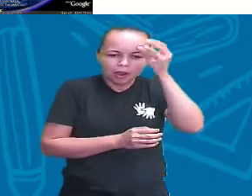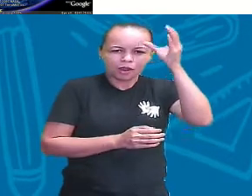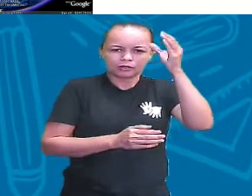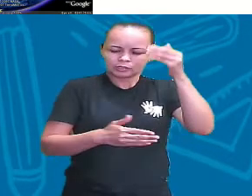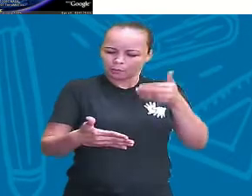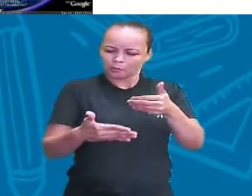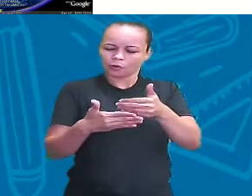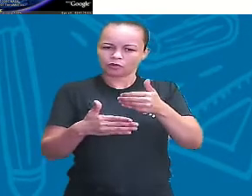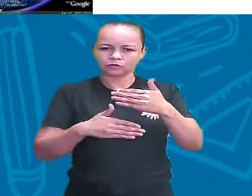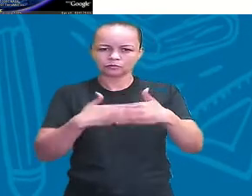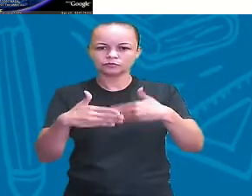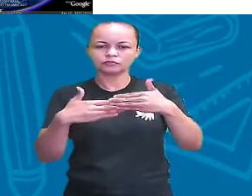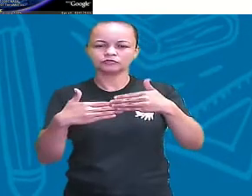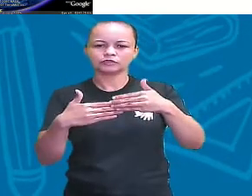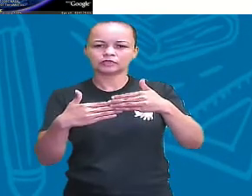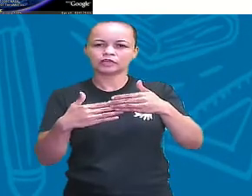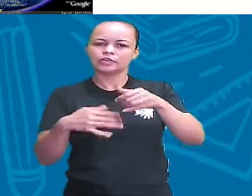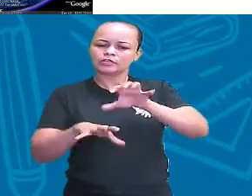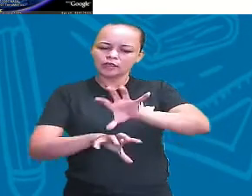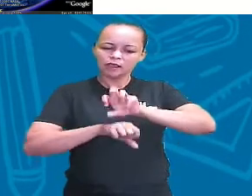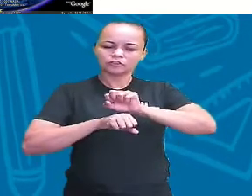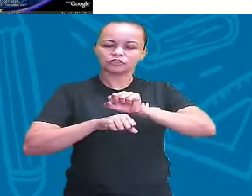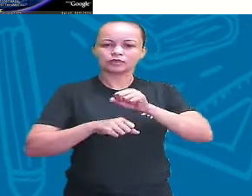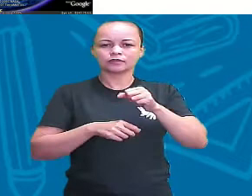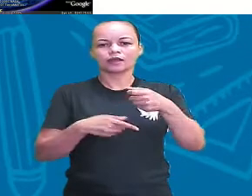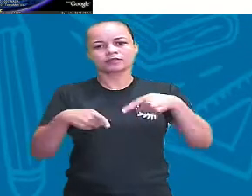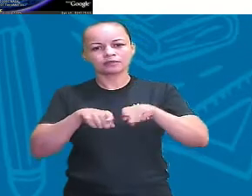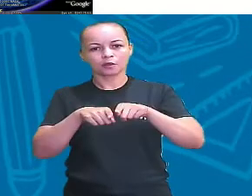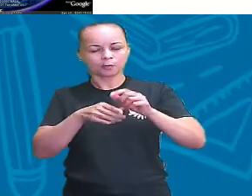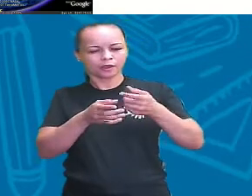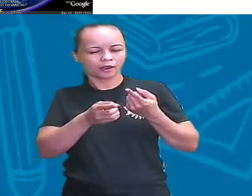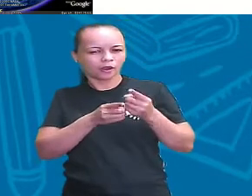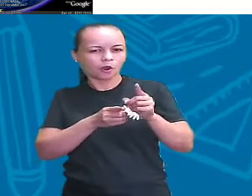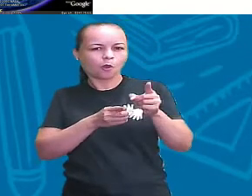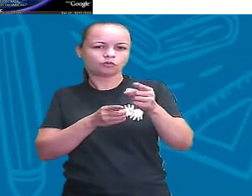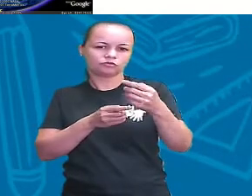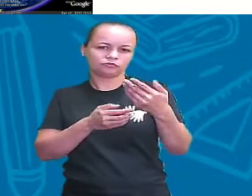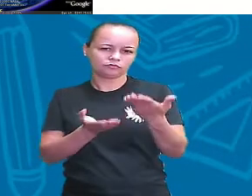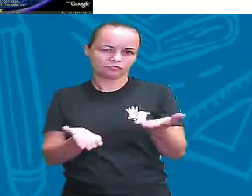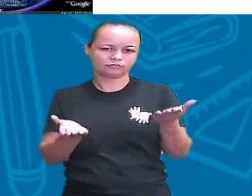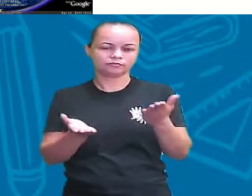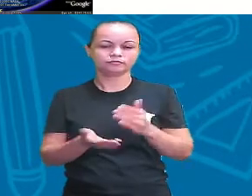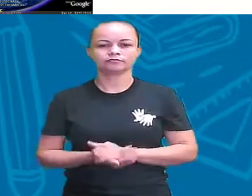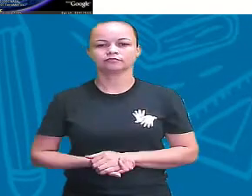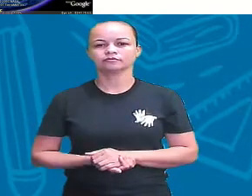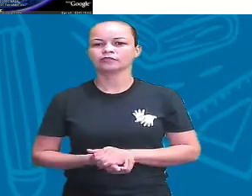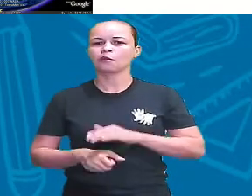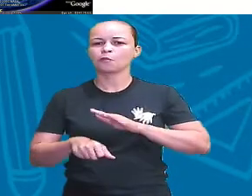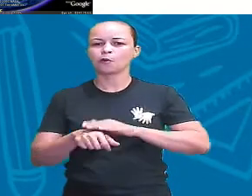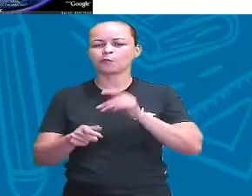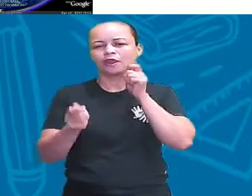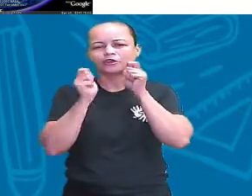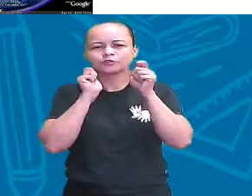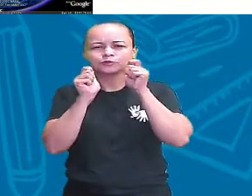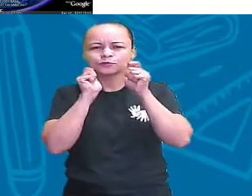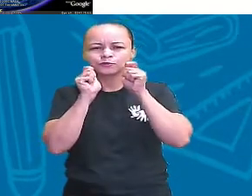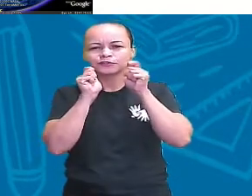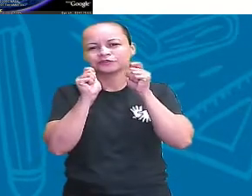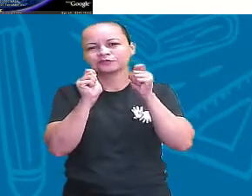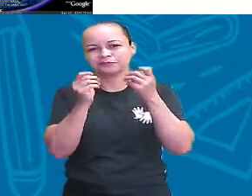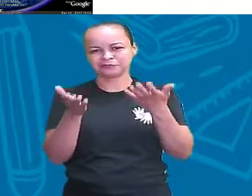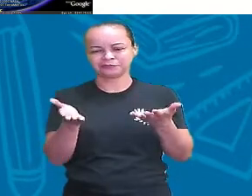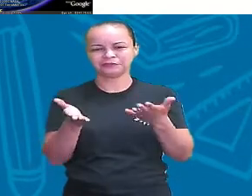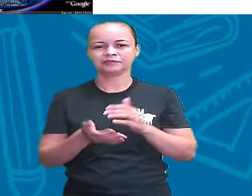de você, mas acima de tudo resgatar quem talvez esteja longe de você. Momento fofinho, momento